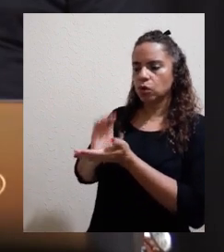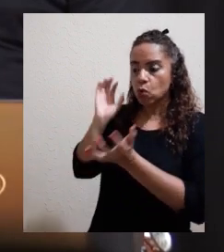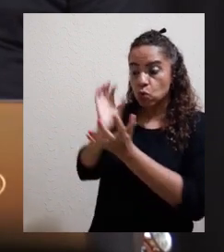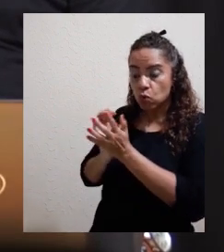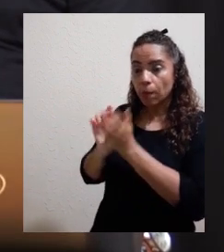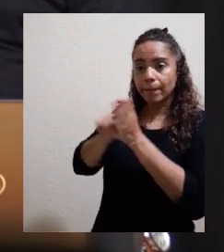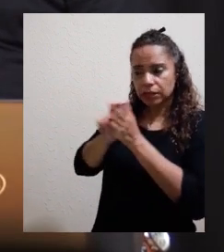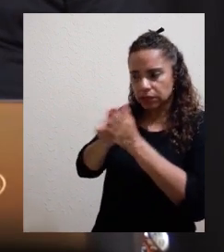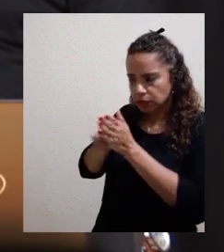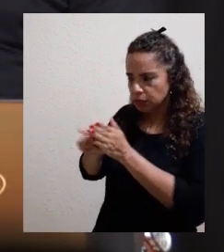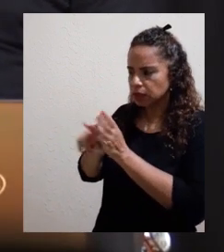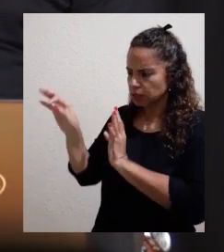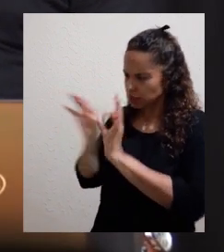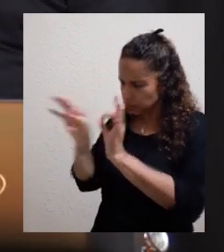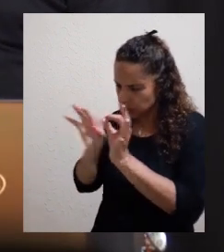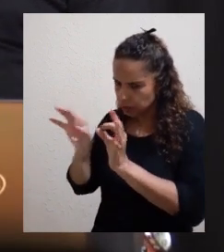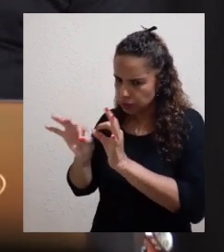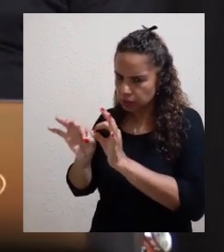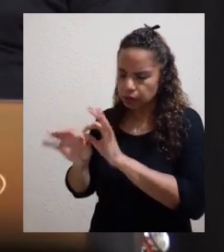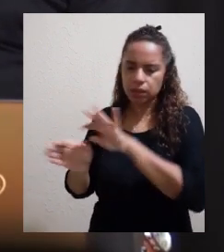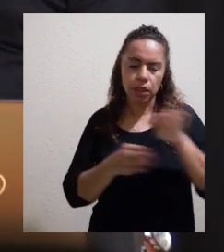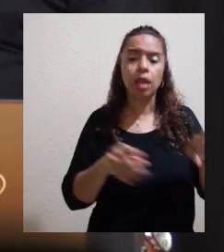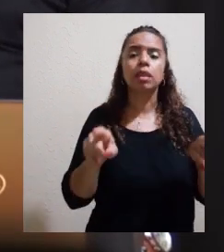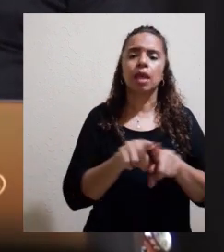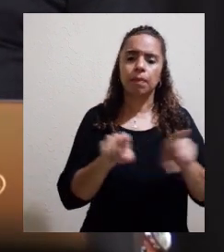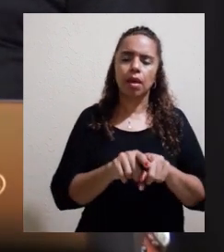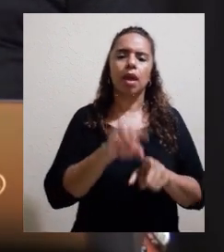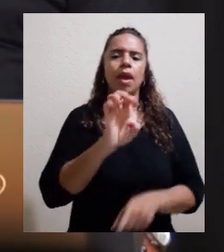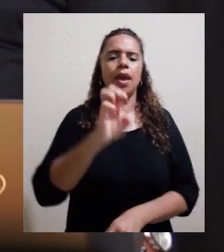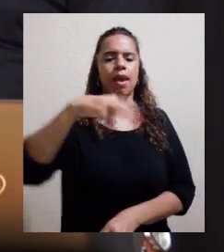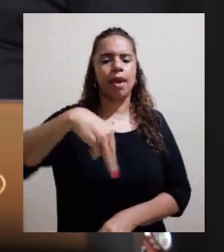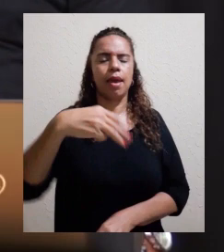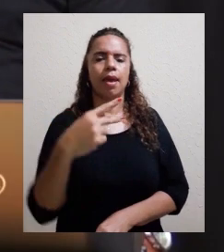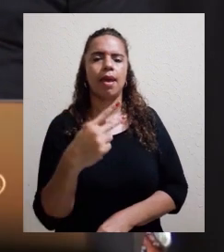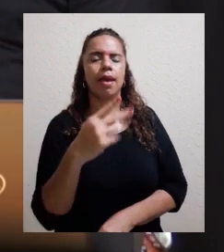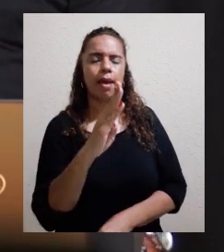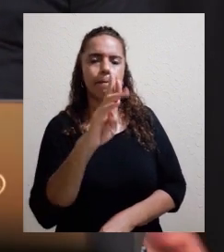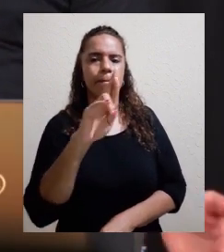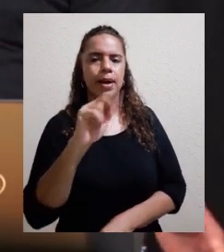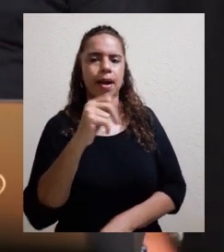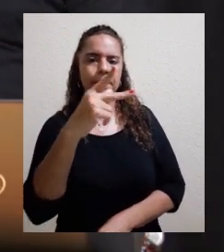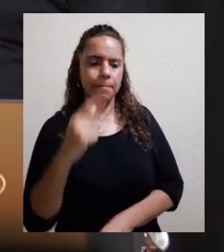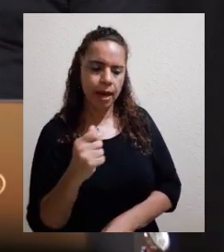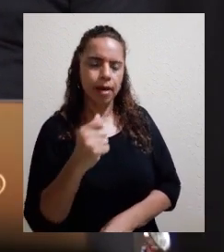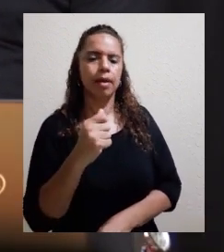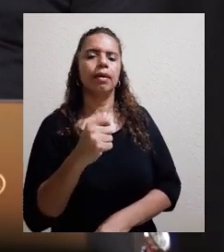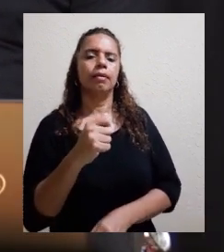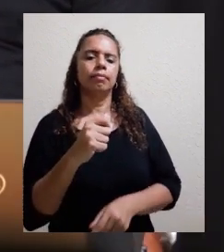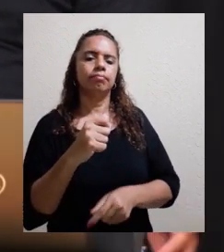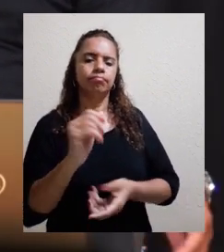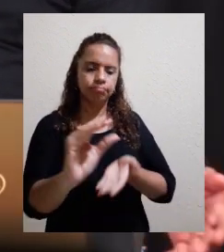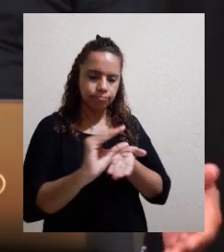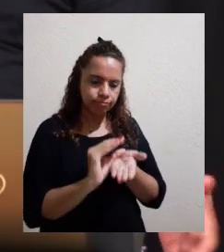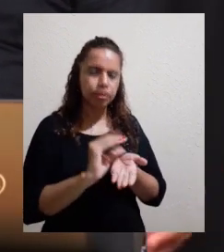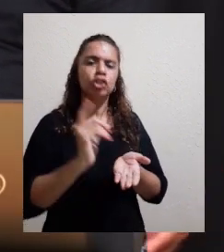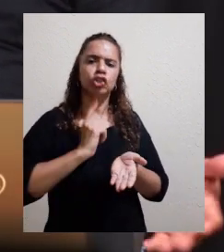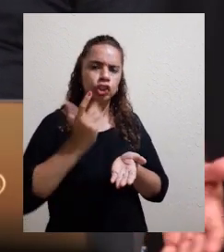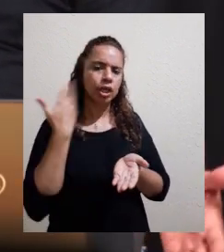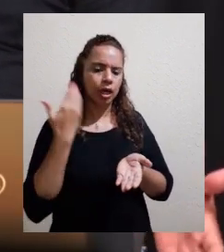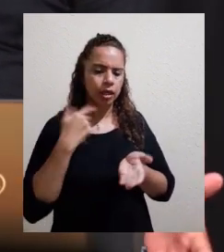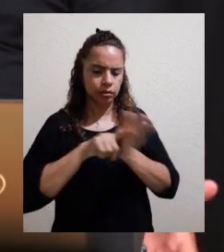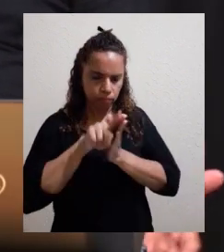a gente encontra instituições como a Fiocruz e a própria Embrapa, que são 2 instituições importantes nesse setor de ciência e tecnologia, sem direção